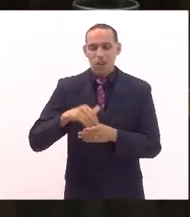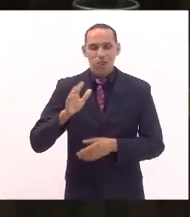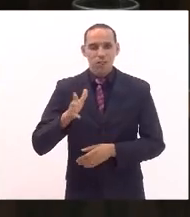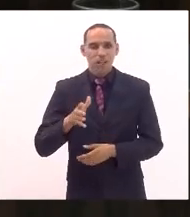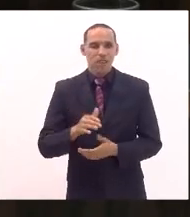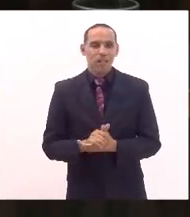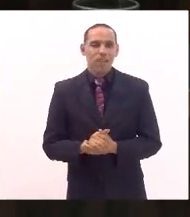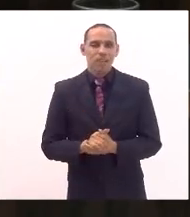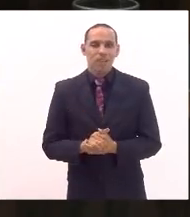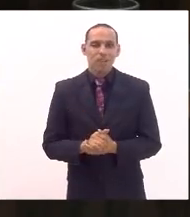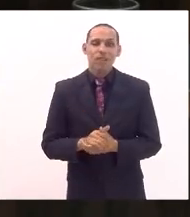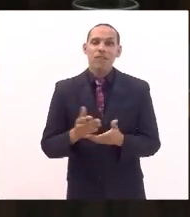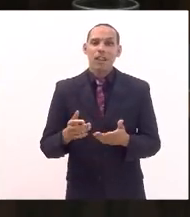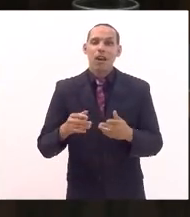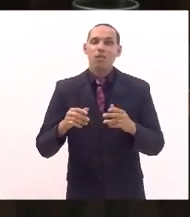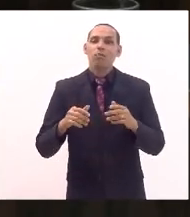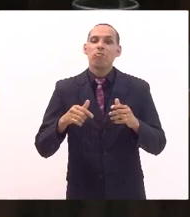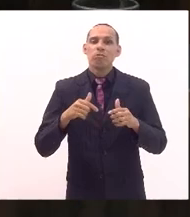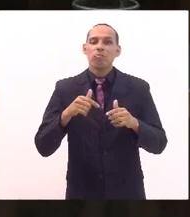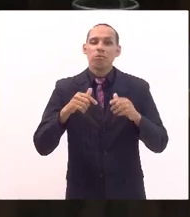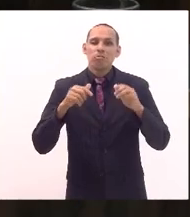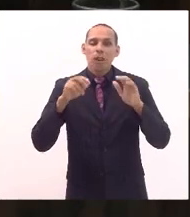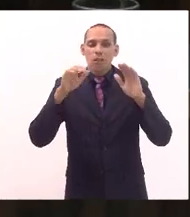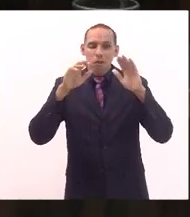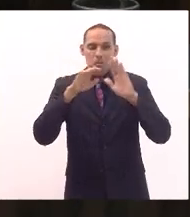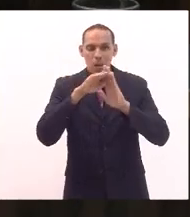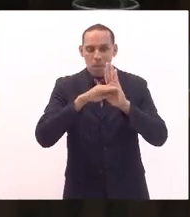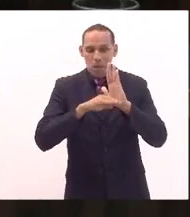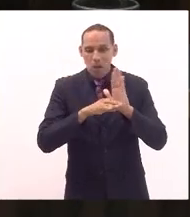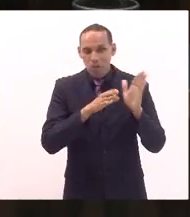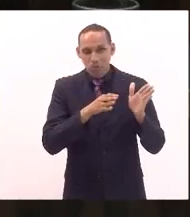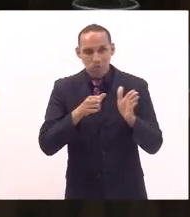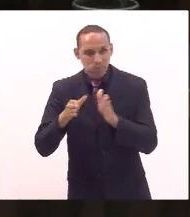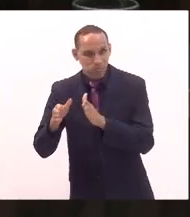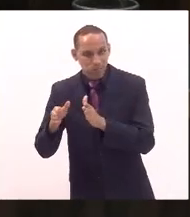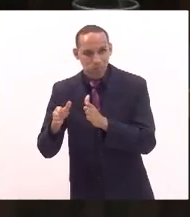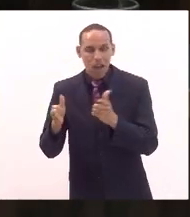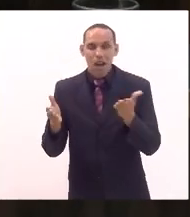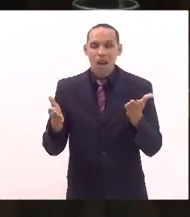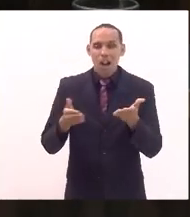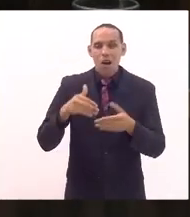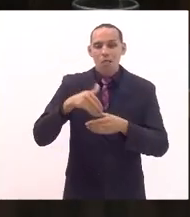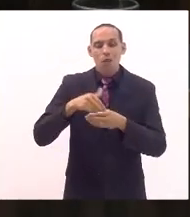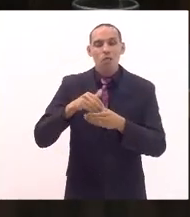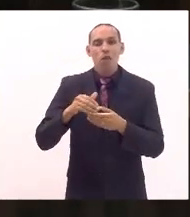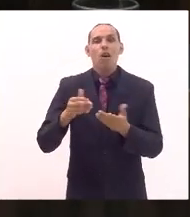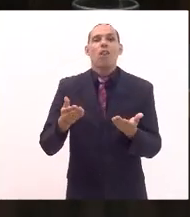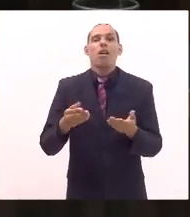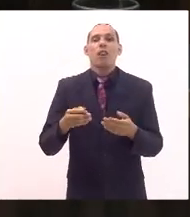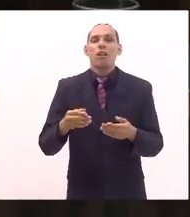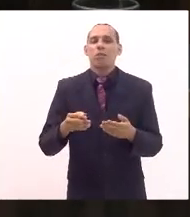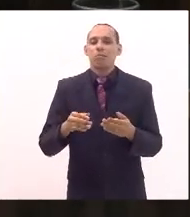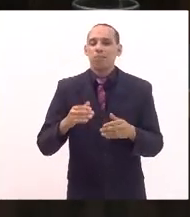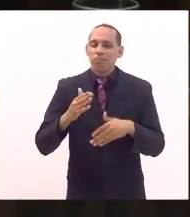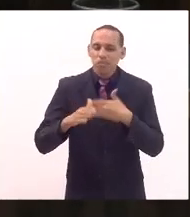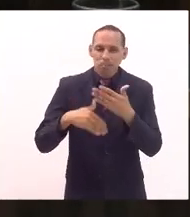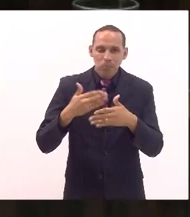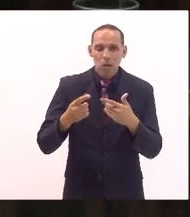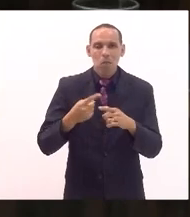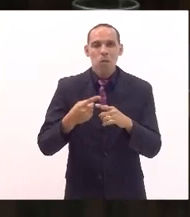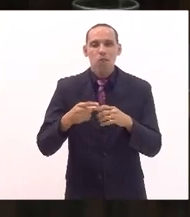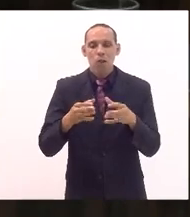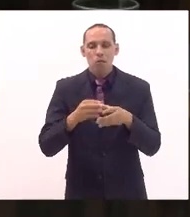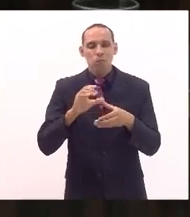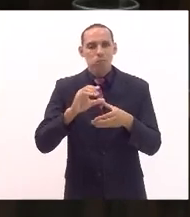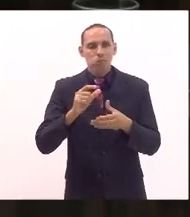chama o trabalho da roda em qual os pareceres emitidos fica adiada a votação por falta de couro